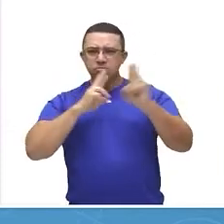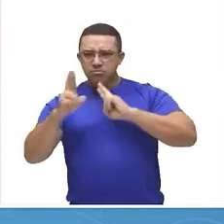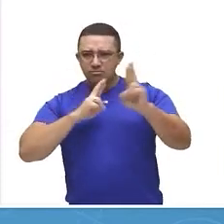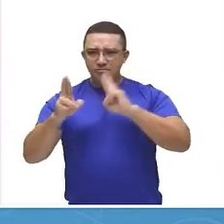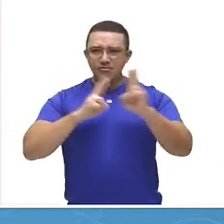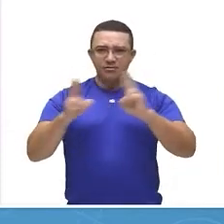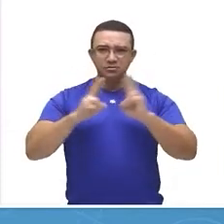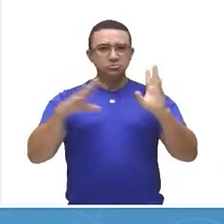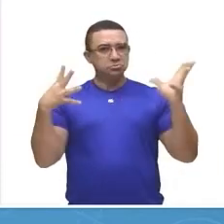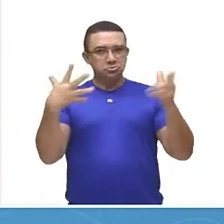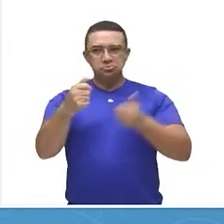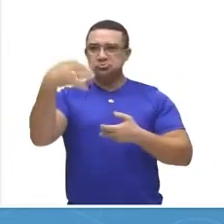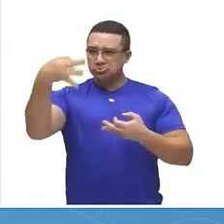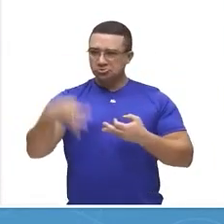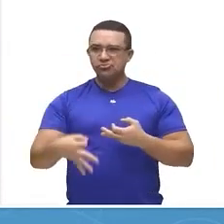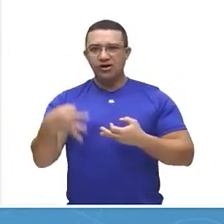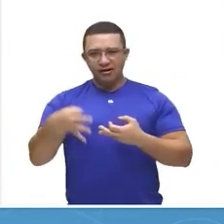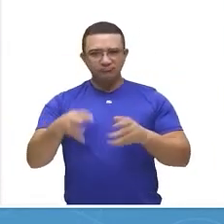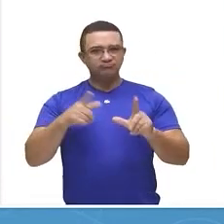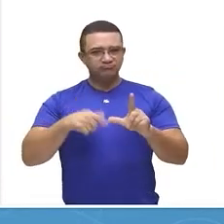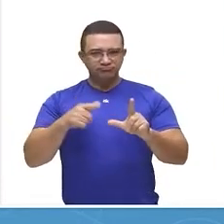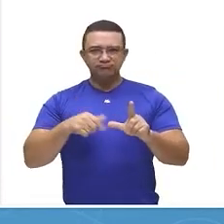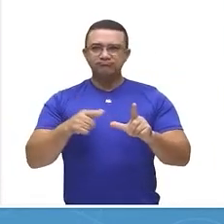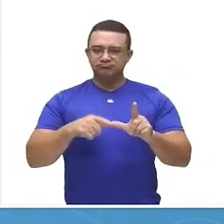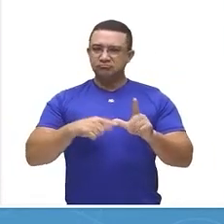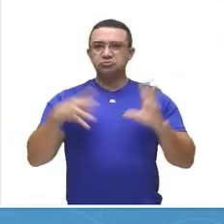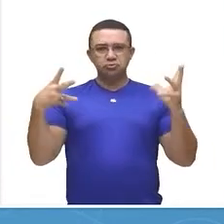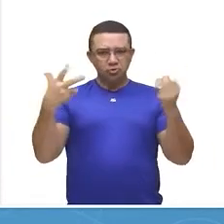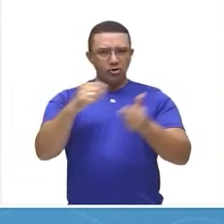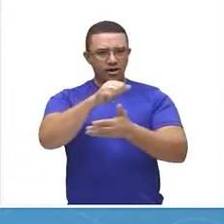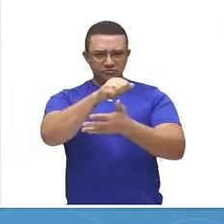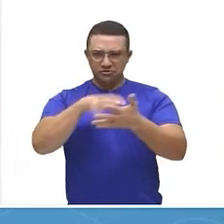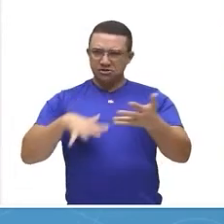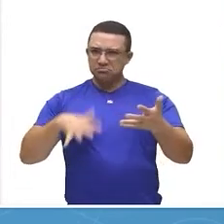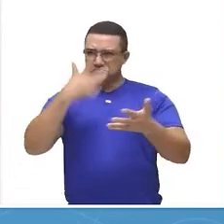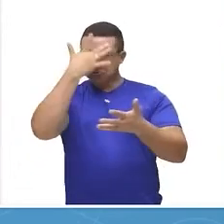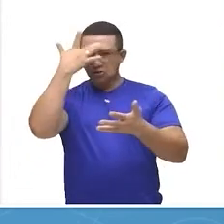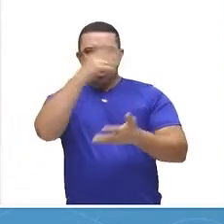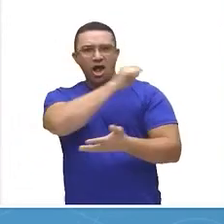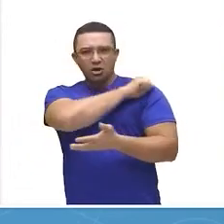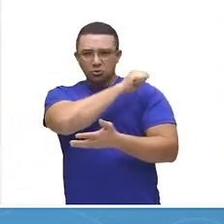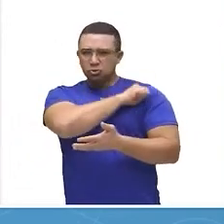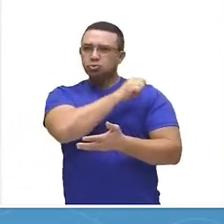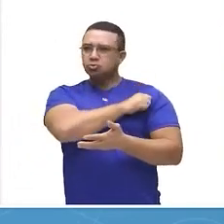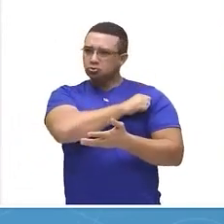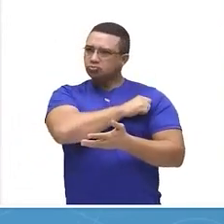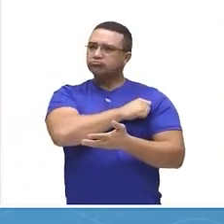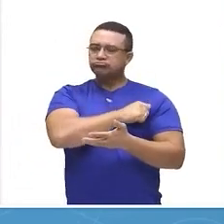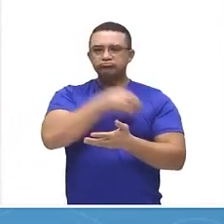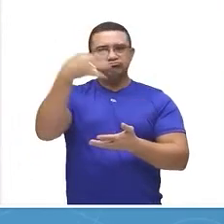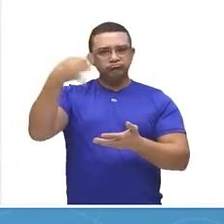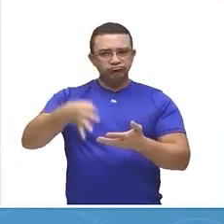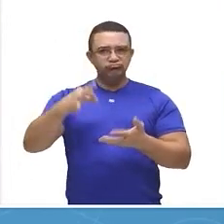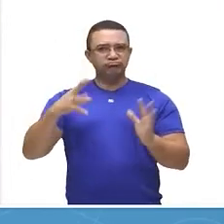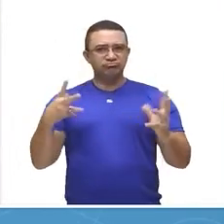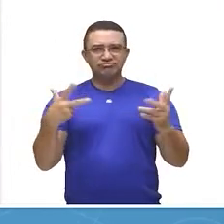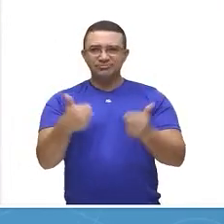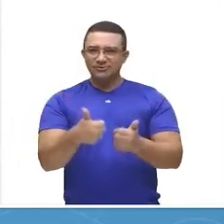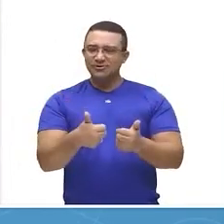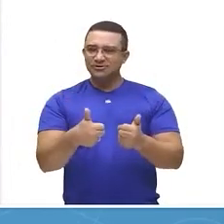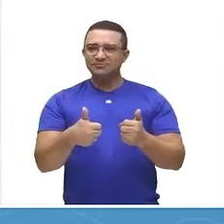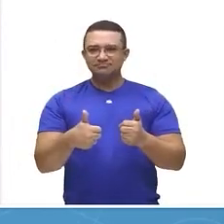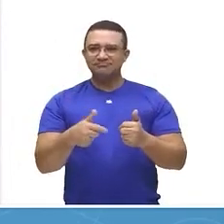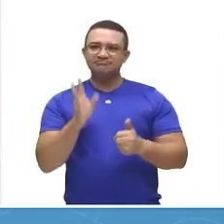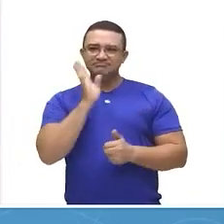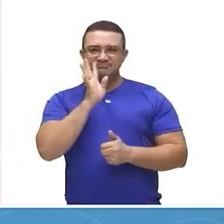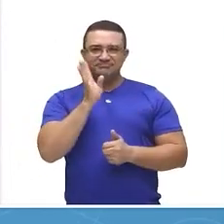estou percebendo aqui que alguns alunos estão respondendo todas as questões, estão acertando todas. Da próxima vez vou colocar umas